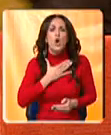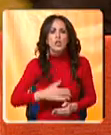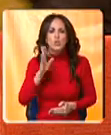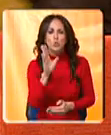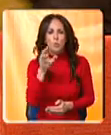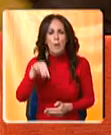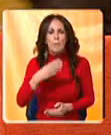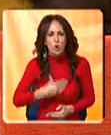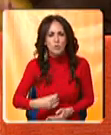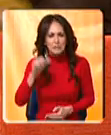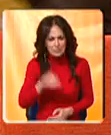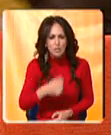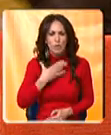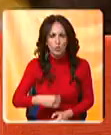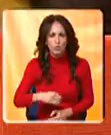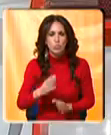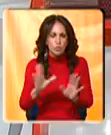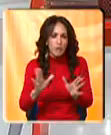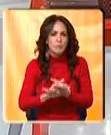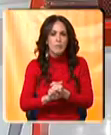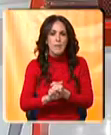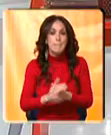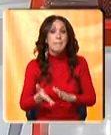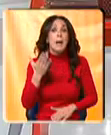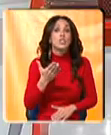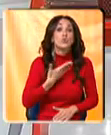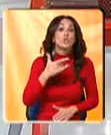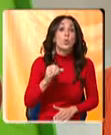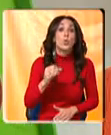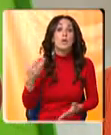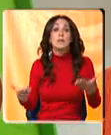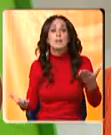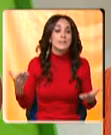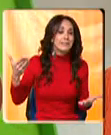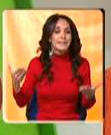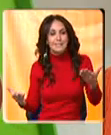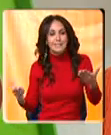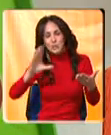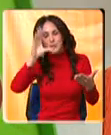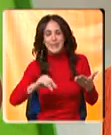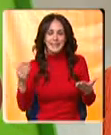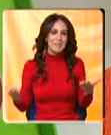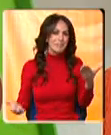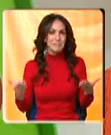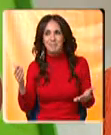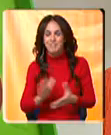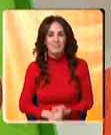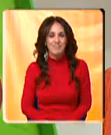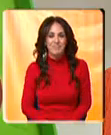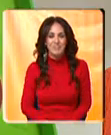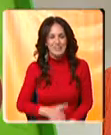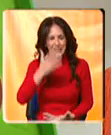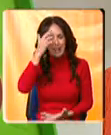gosta do João? Sim, gosto dele. Pronto. Mais do que do Diogo. Isso é que eu já não sei.